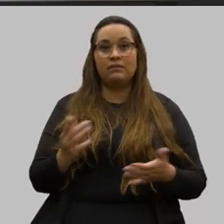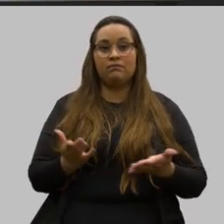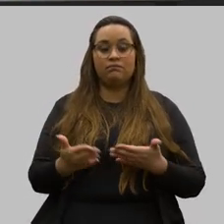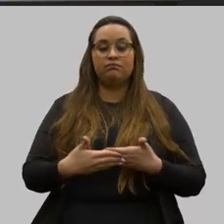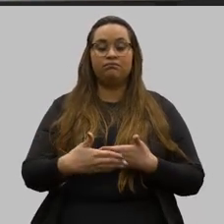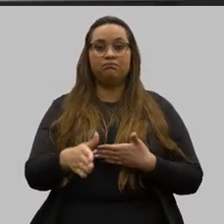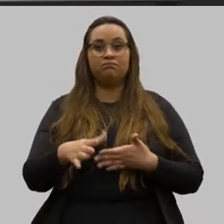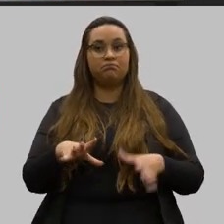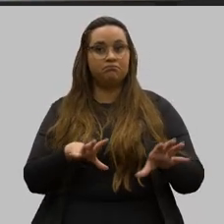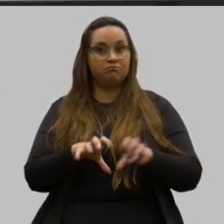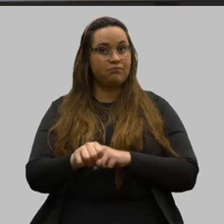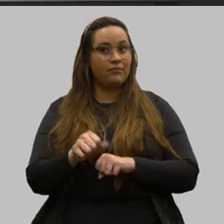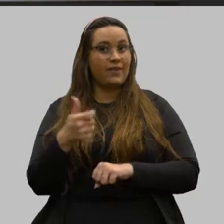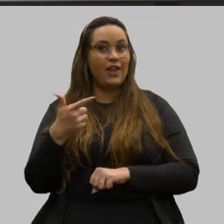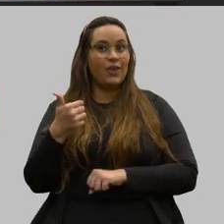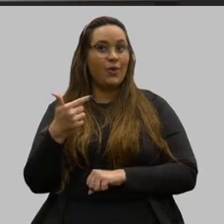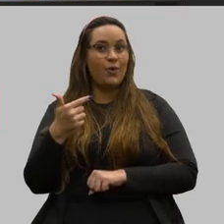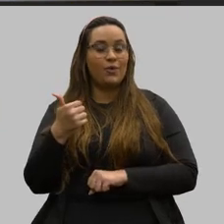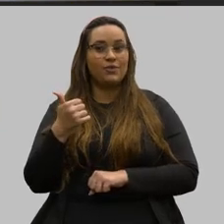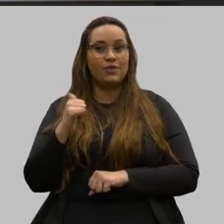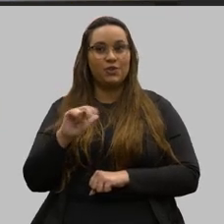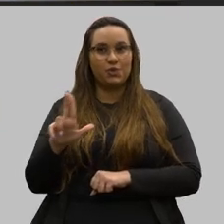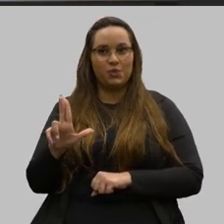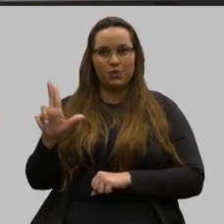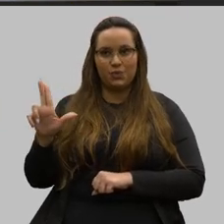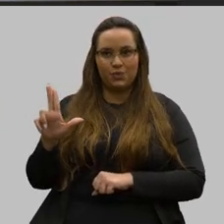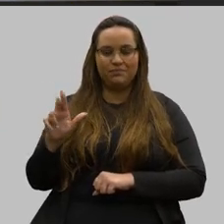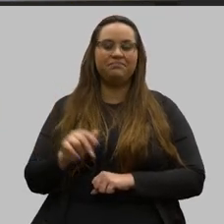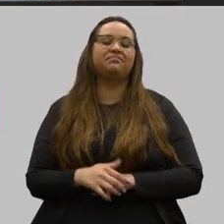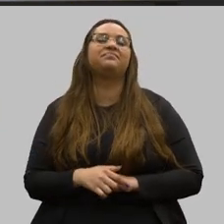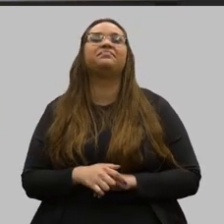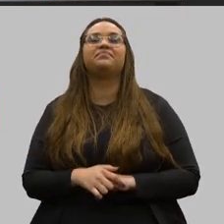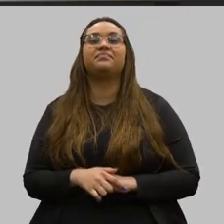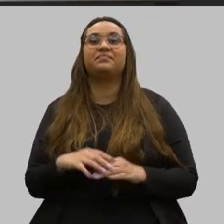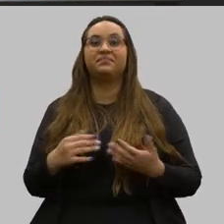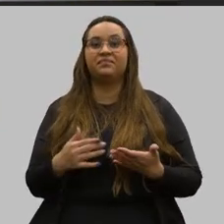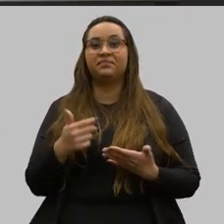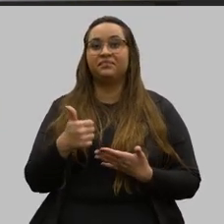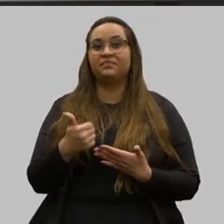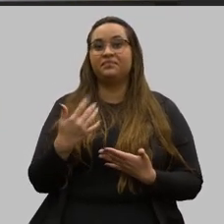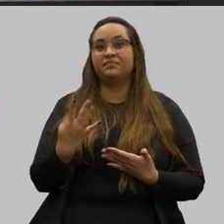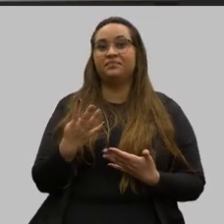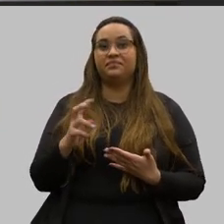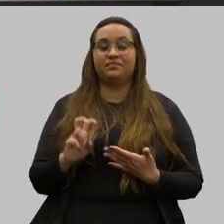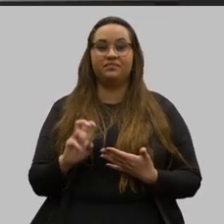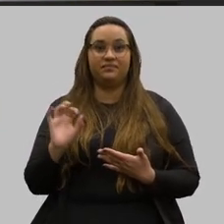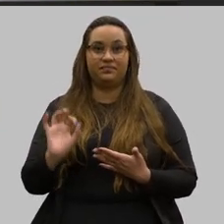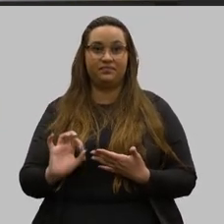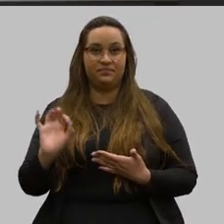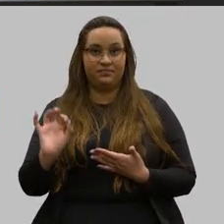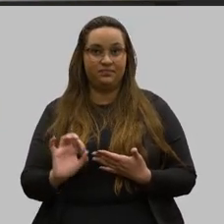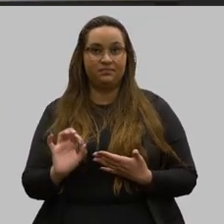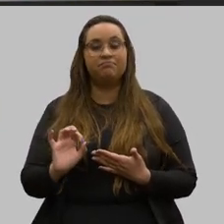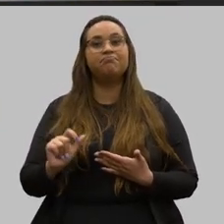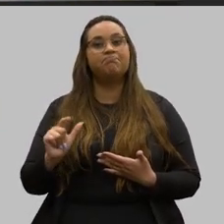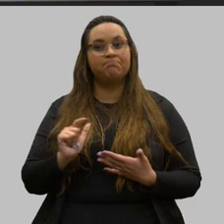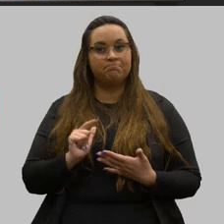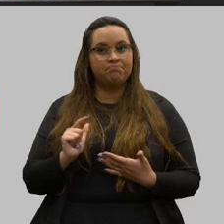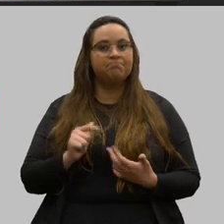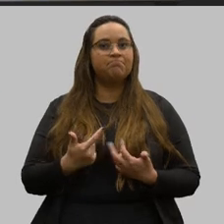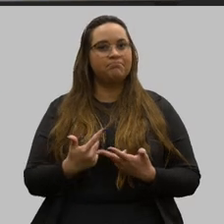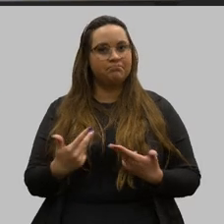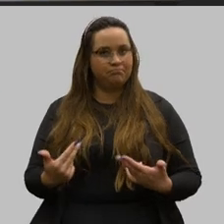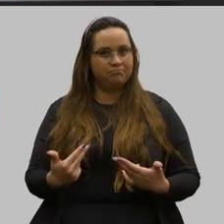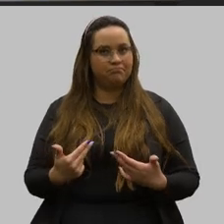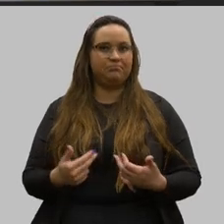de Julho e o cas que é o nosso curso EAD 112 sendo 45 de Cent estão ualmente realizando o